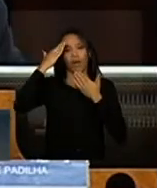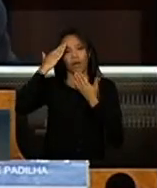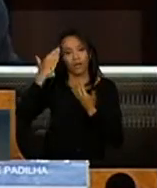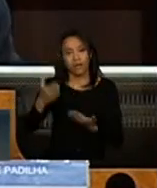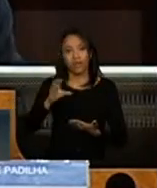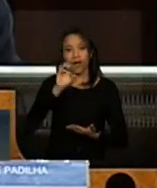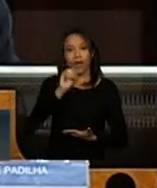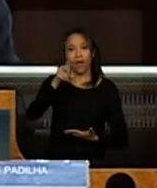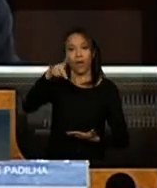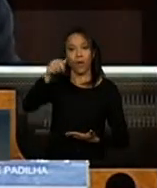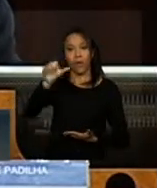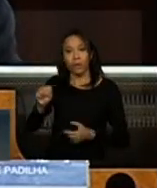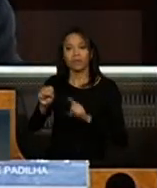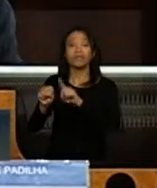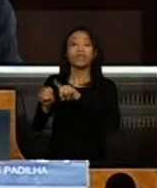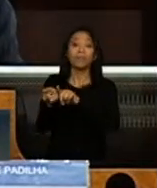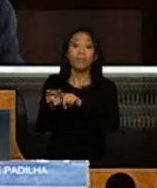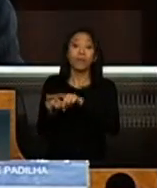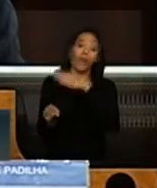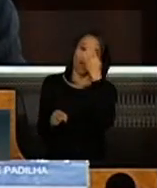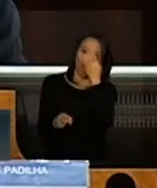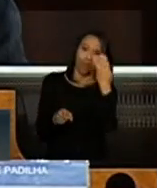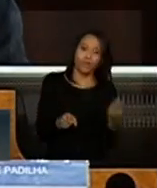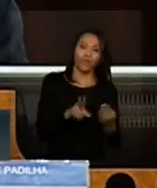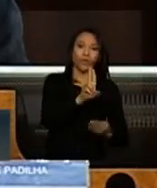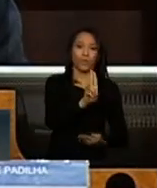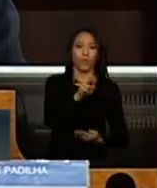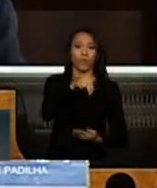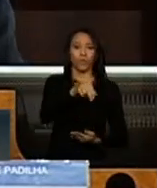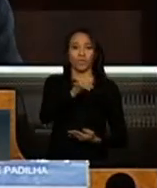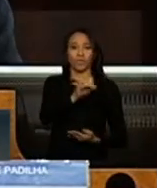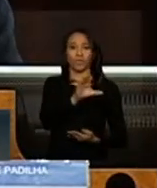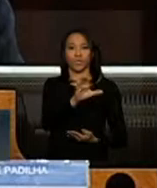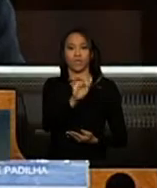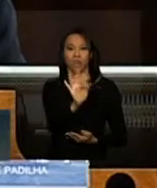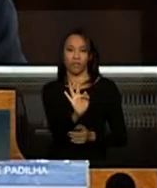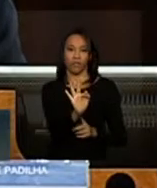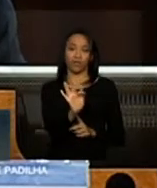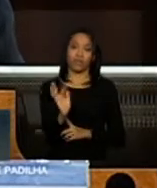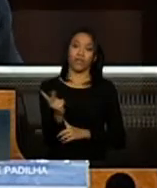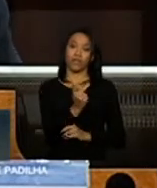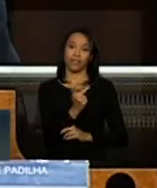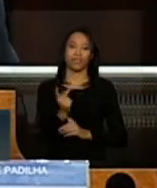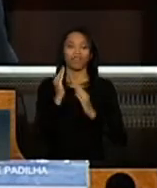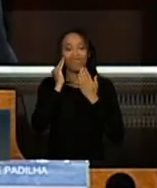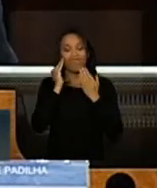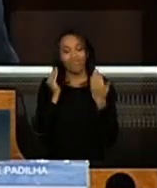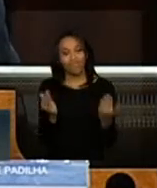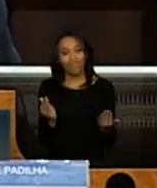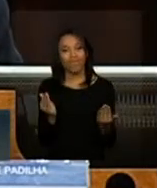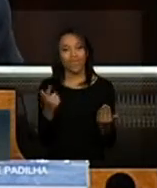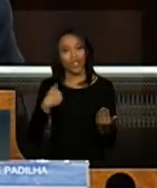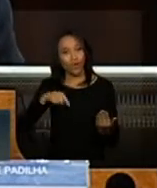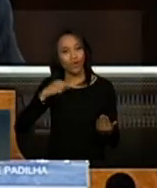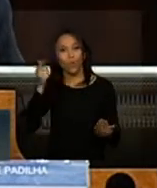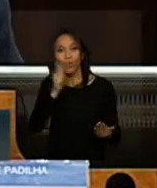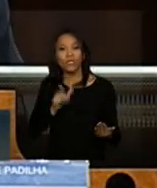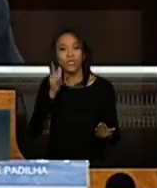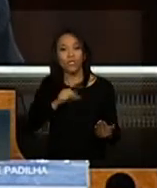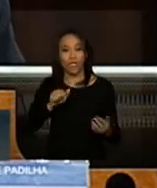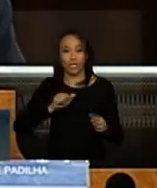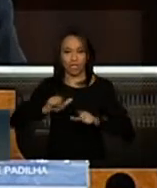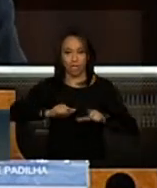mas o Unicef. Uma parte desse esforço, uma parte do acerto dessas